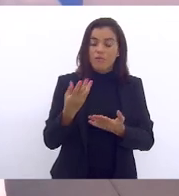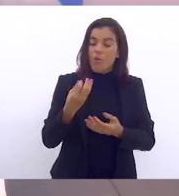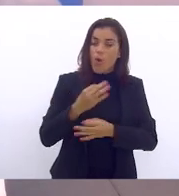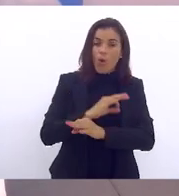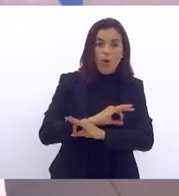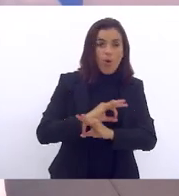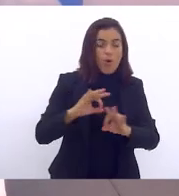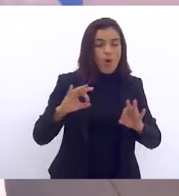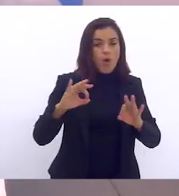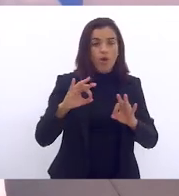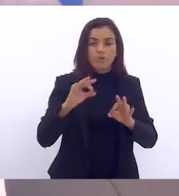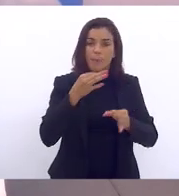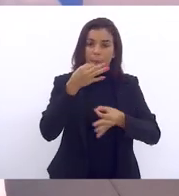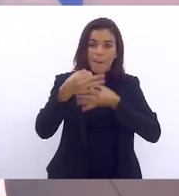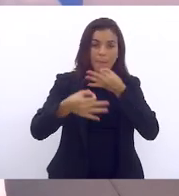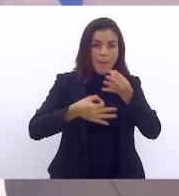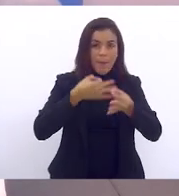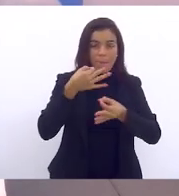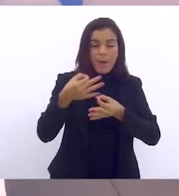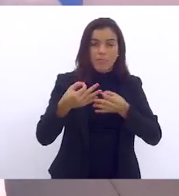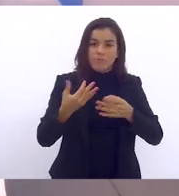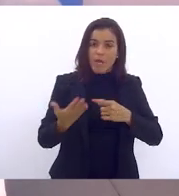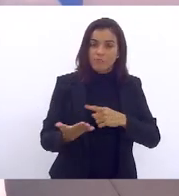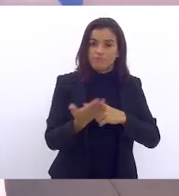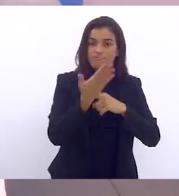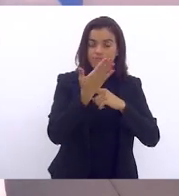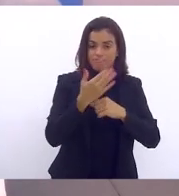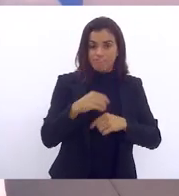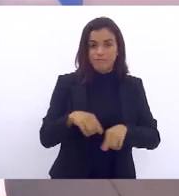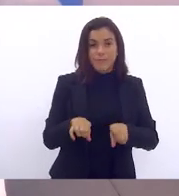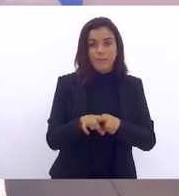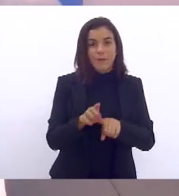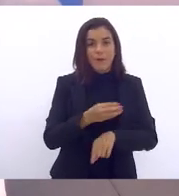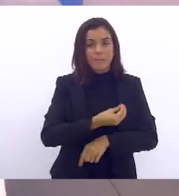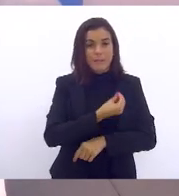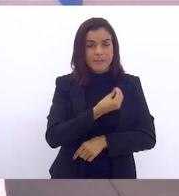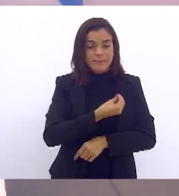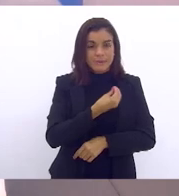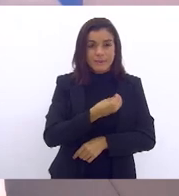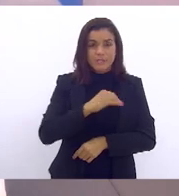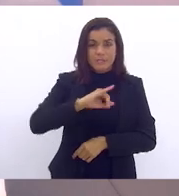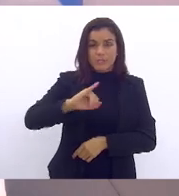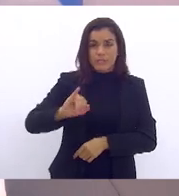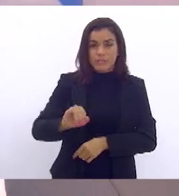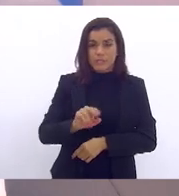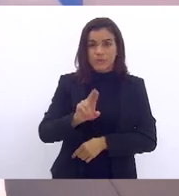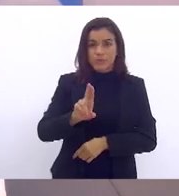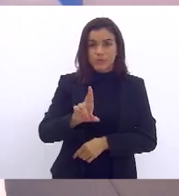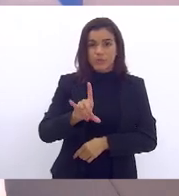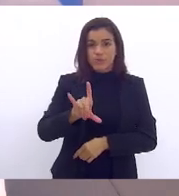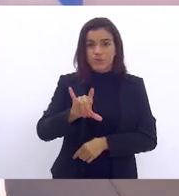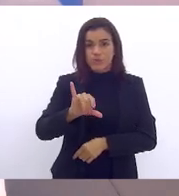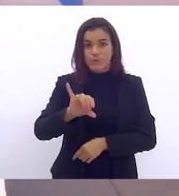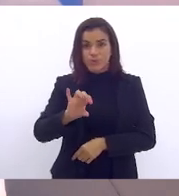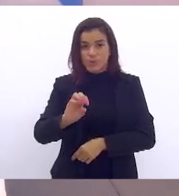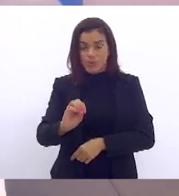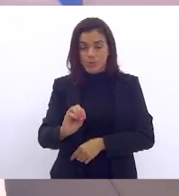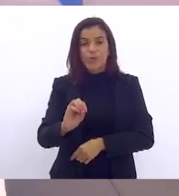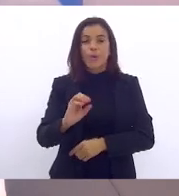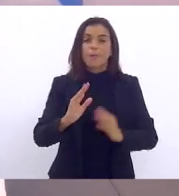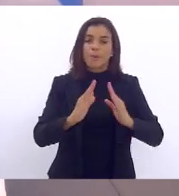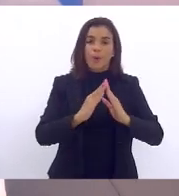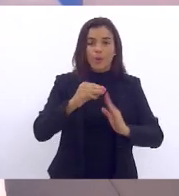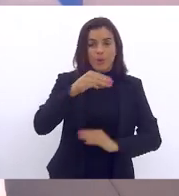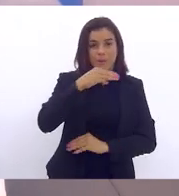audiência pública agradecer aqui a presença do Senhor Júlio que é cidadão de